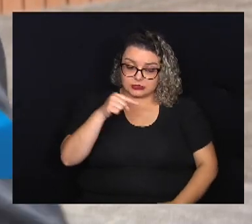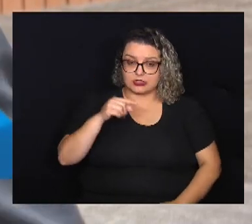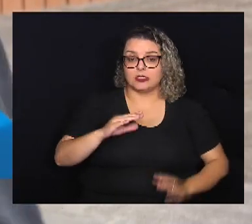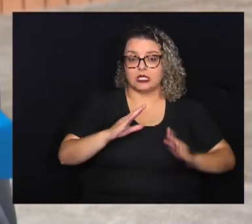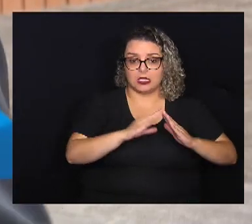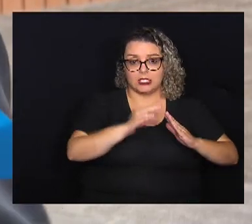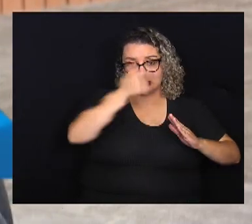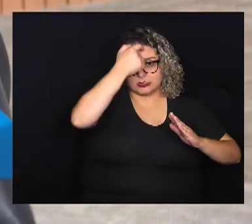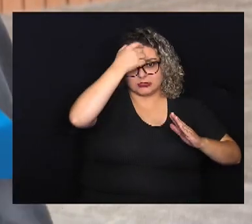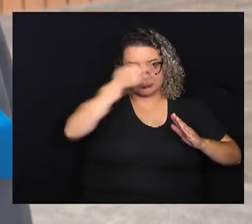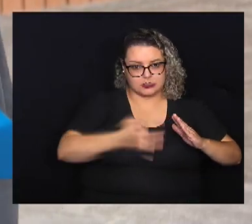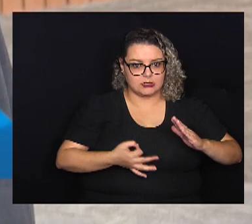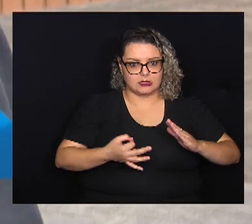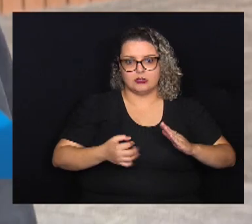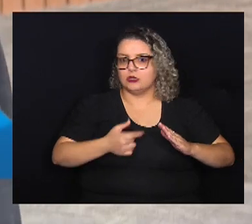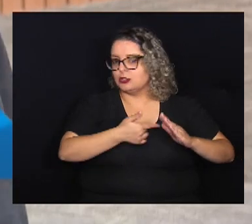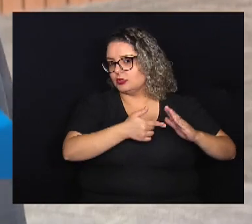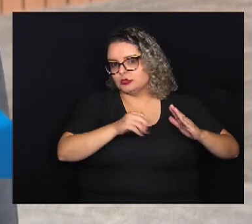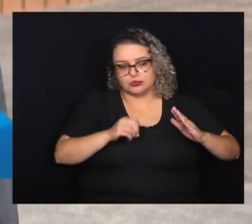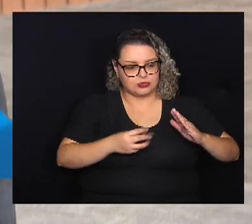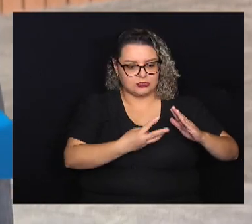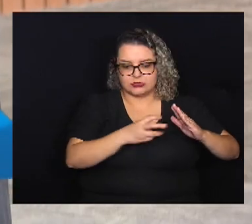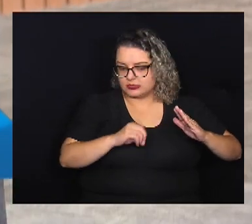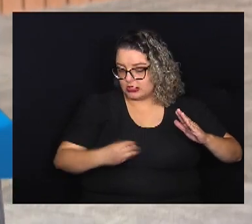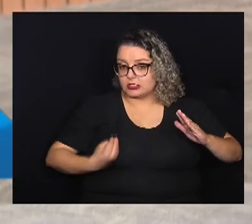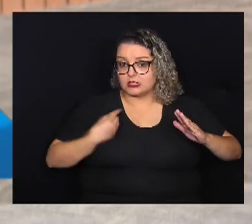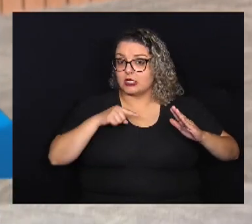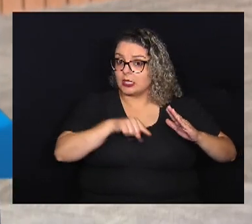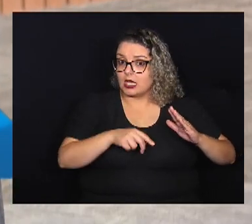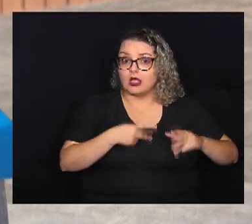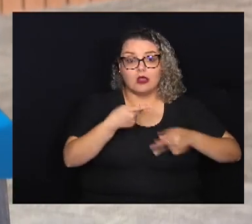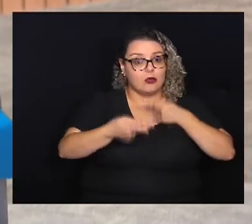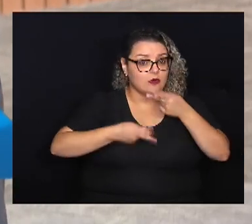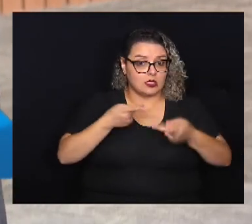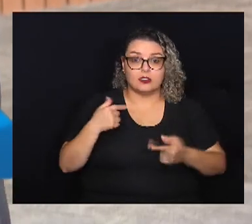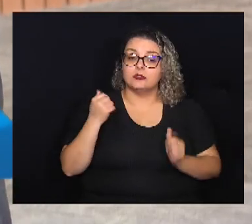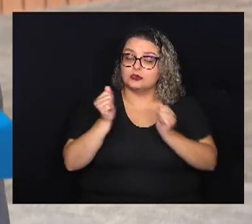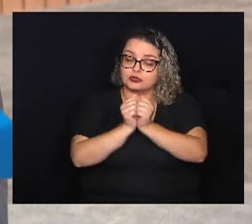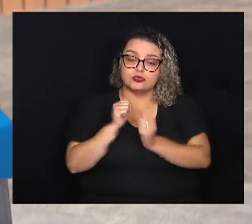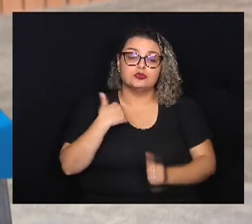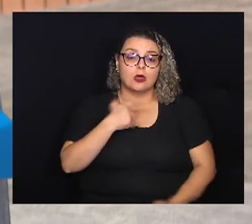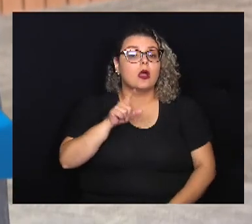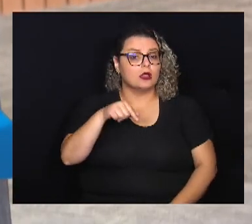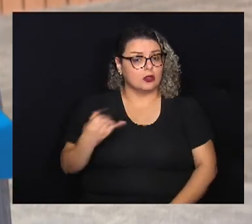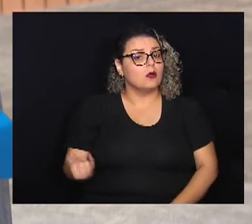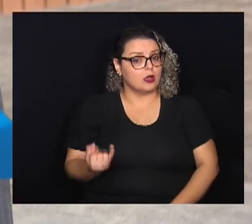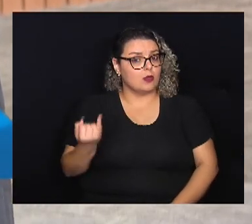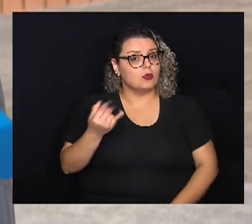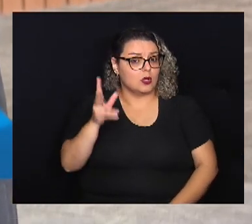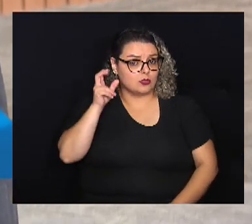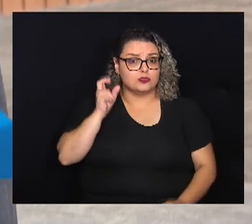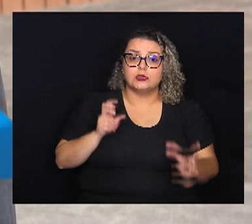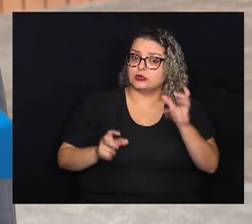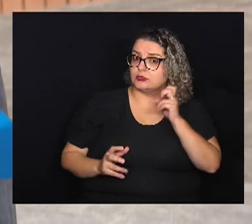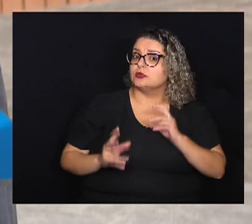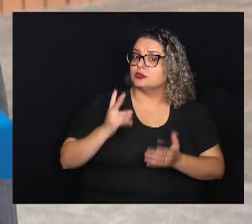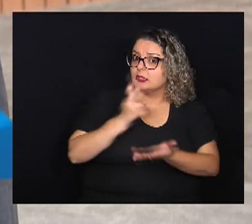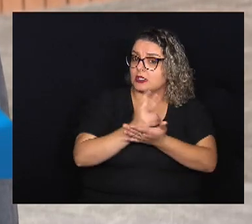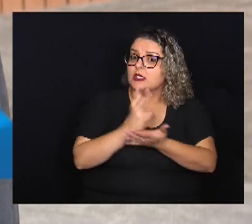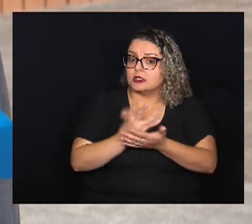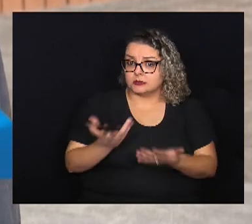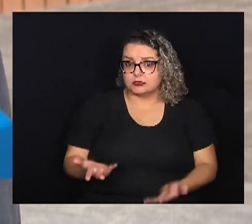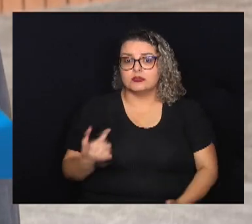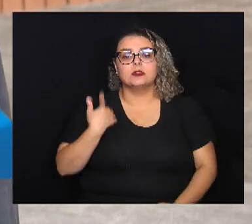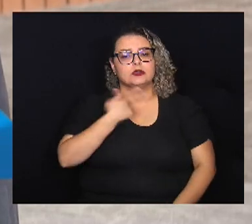provavelmente vamos ter 200, 300 deles lá também falando conosco então é importante sempre escutar todos os lados a gente